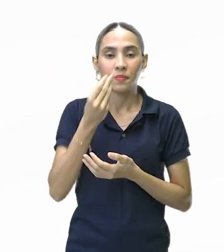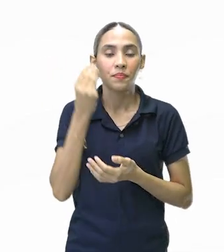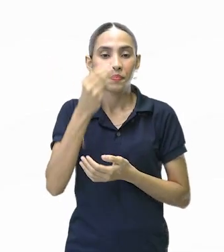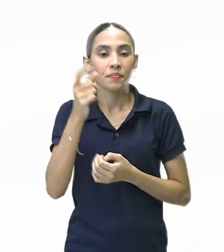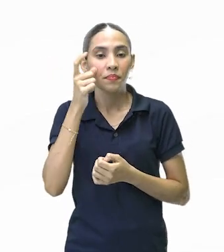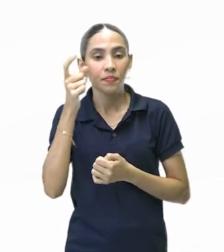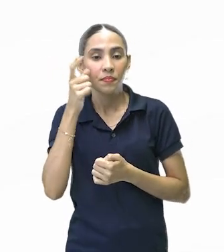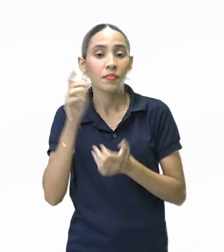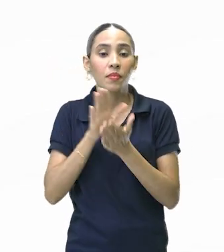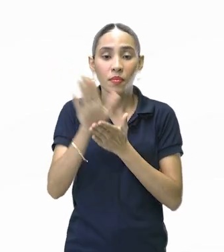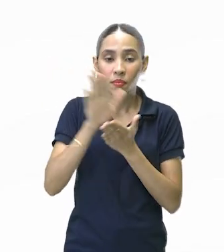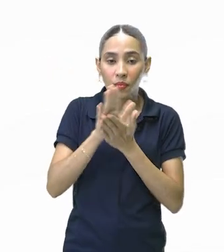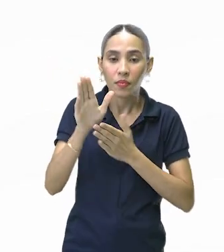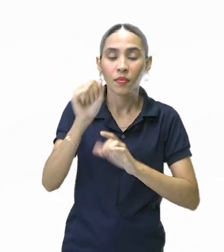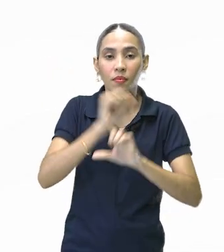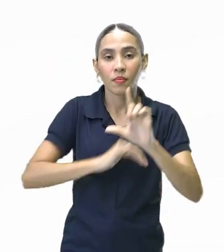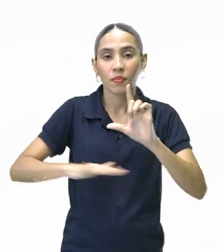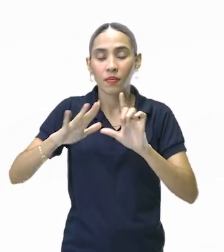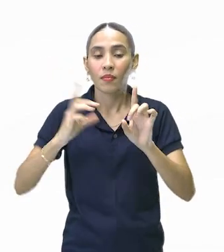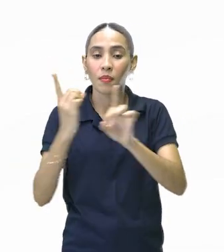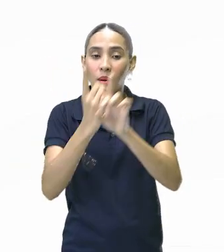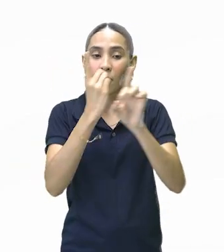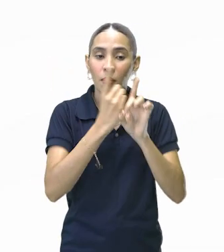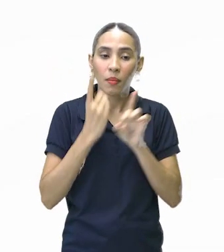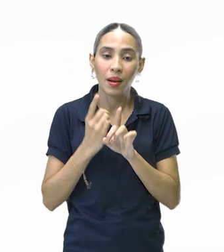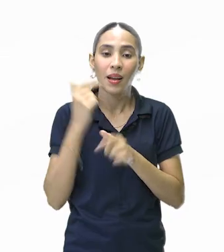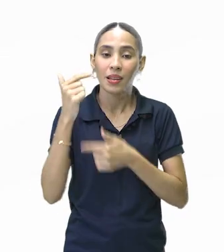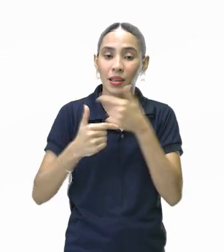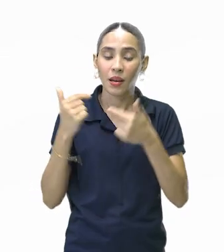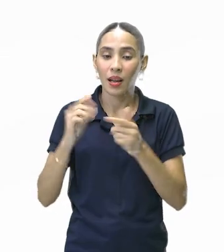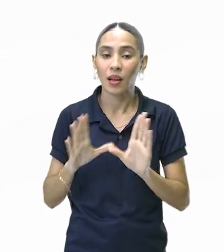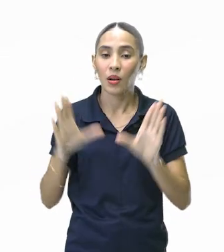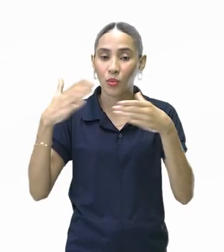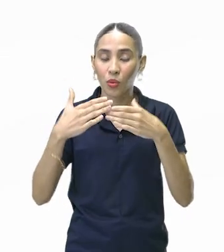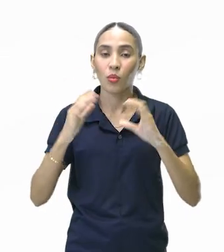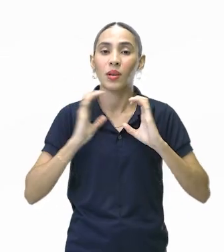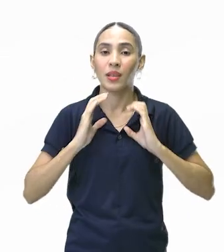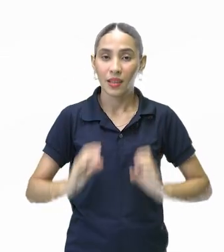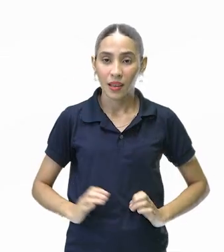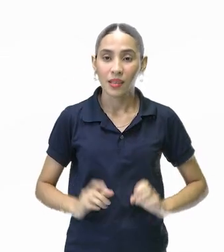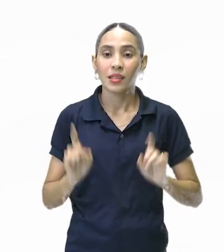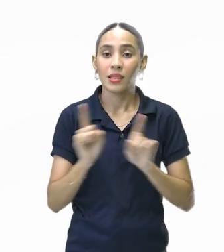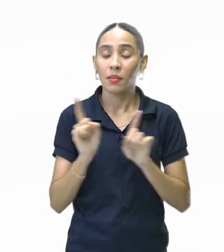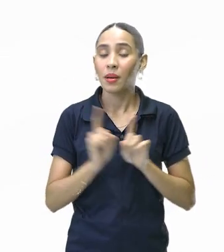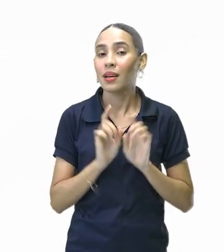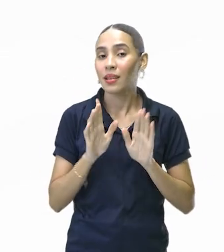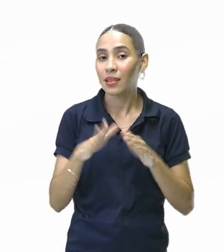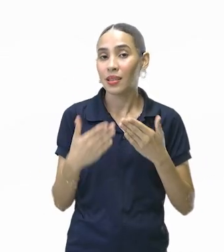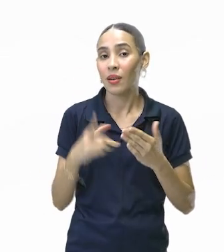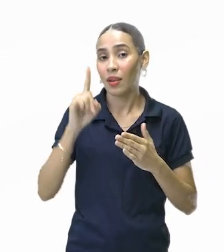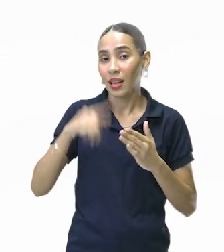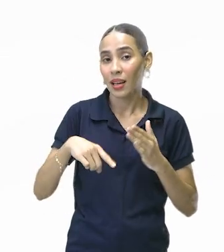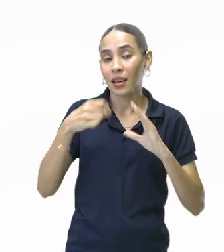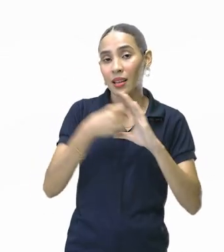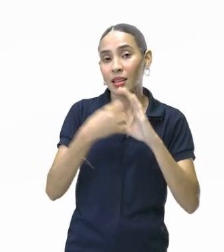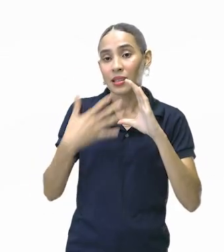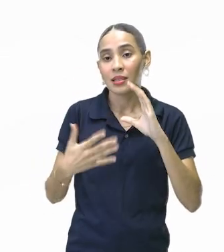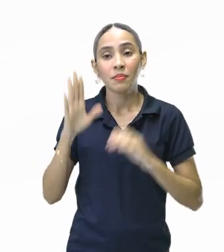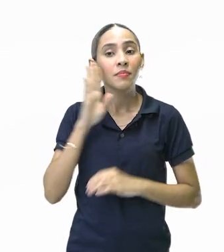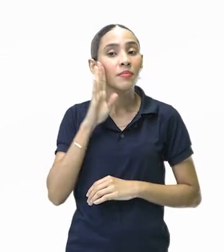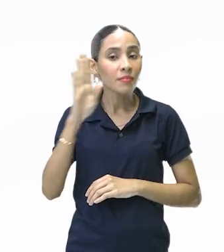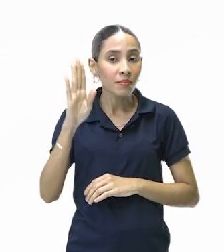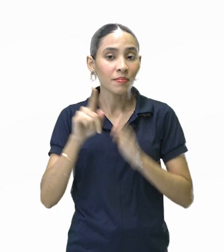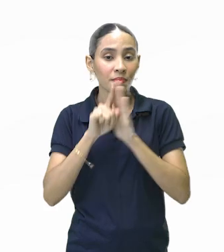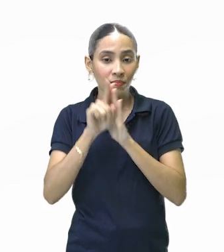experimentos, publicar e compartilhar descobertas, trabalhar em equipe e com ética. Então, essas são as características fundamentais